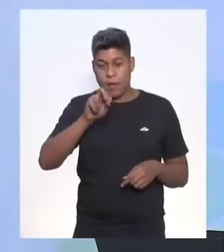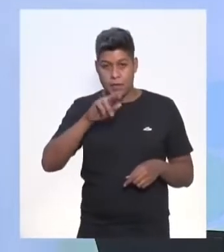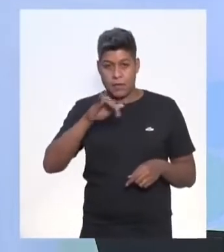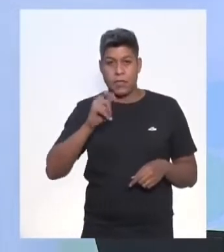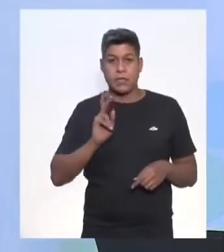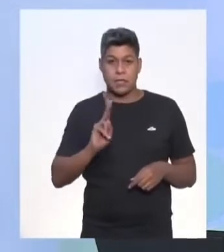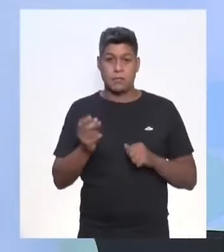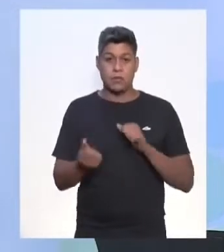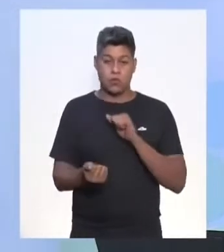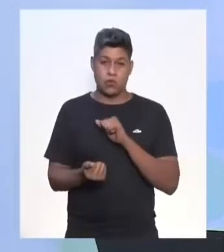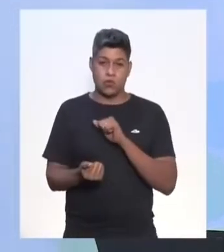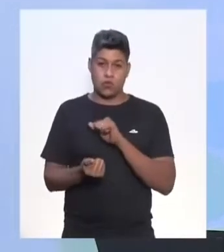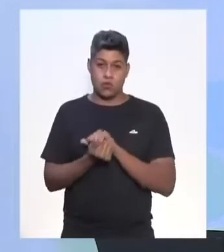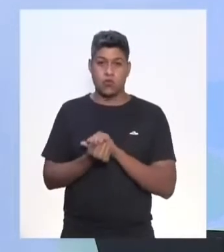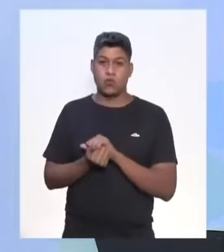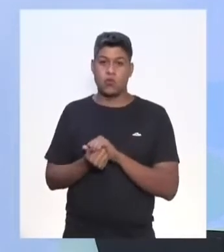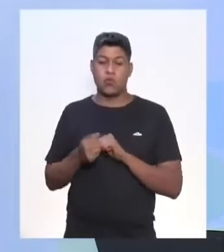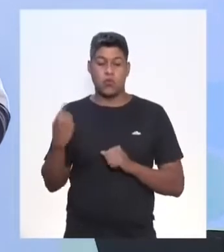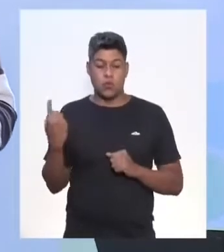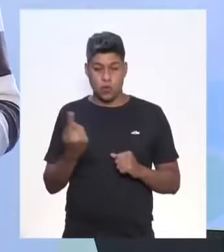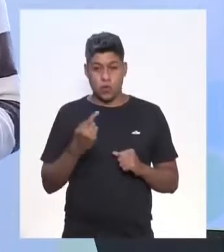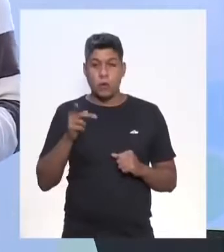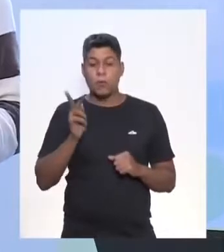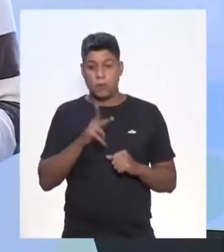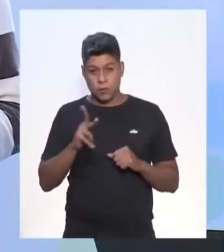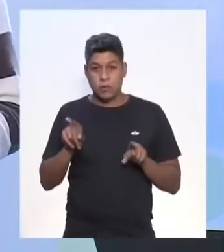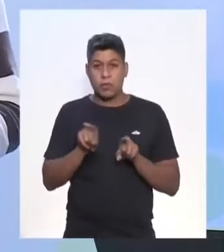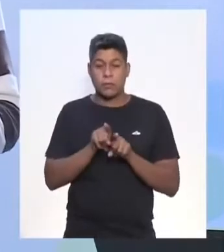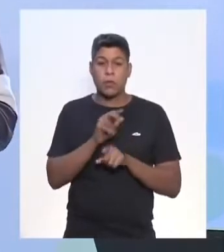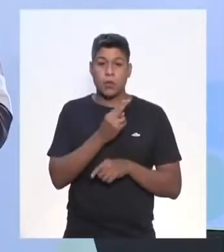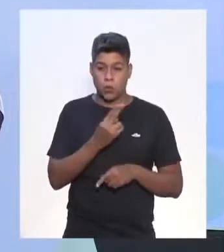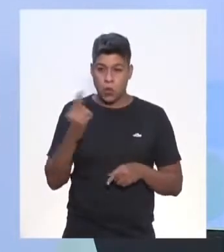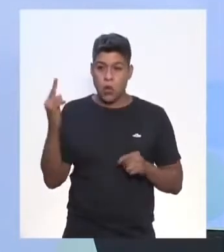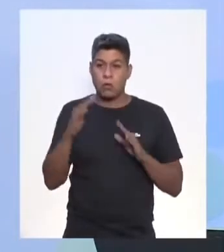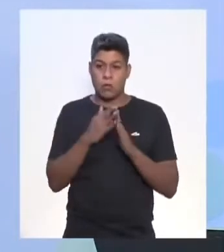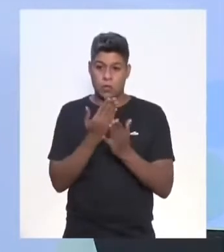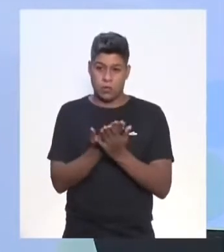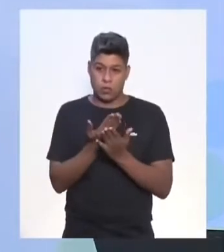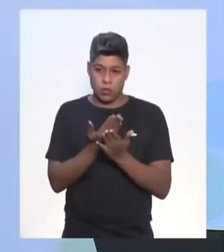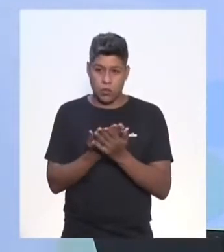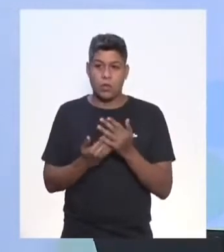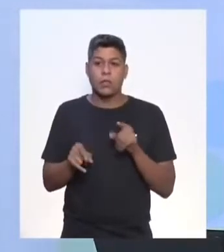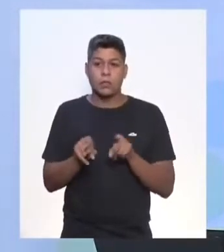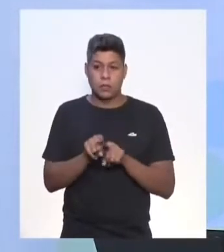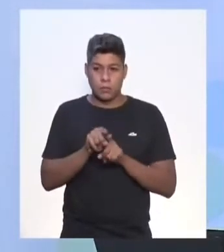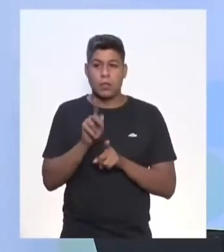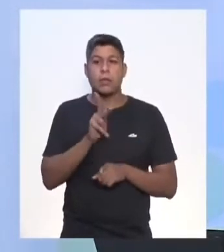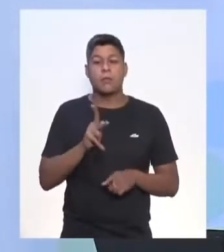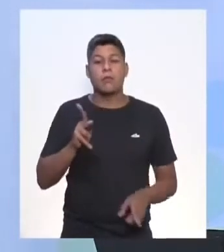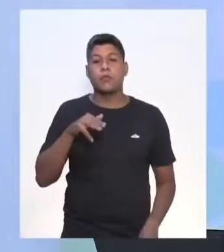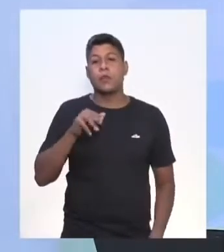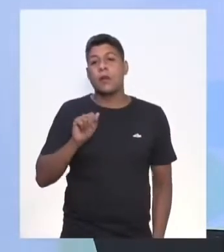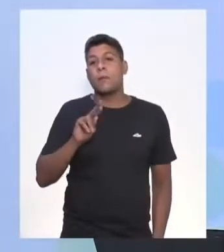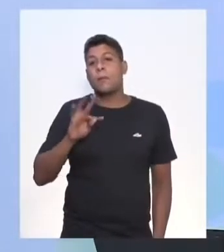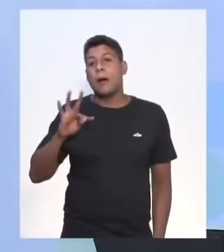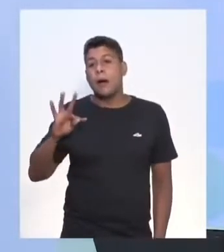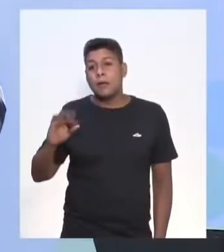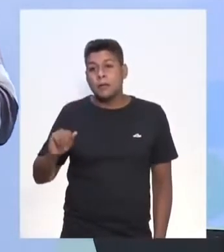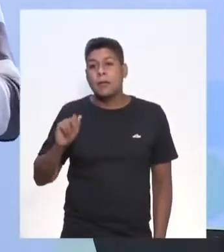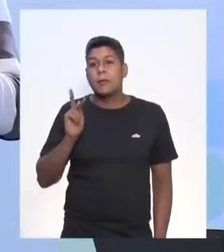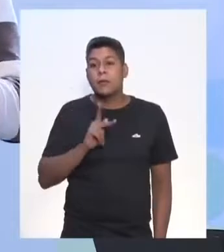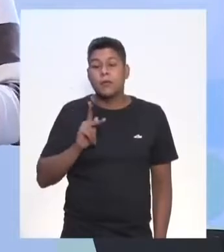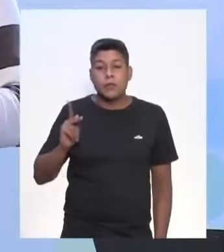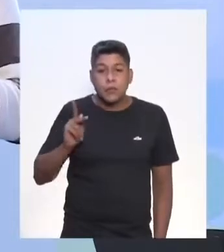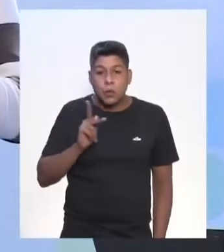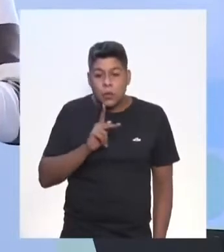sempre conosco, e também os professores que estão colocando o nome das suas escolas, também, professora Marta, coloca o nome aqui da